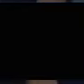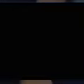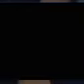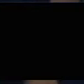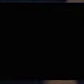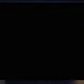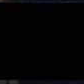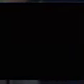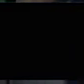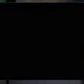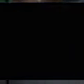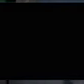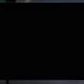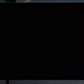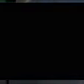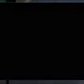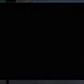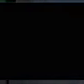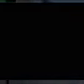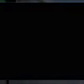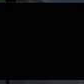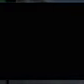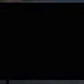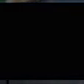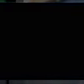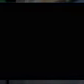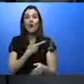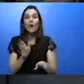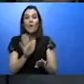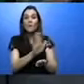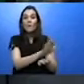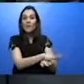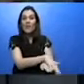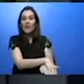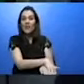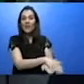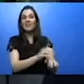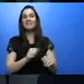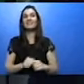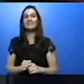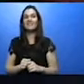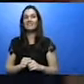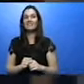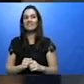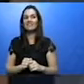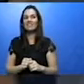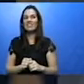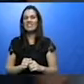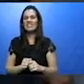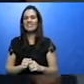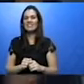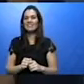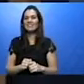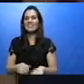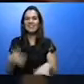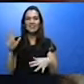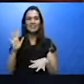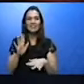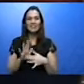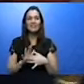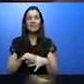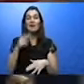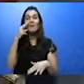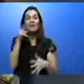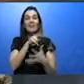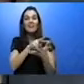vocês já conhecem, né? É a nossa Mona Lisa. E essa aqui, olha, quem que será que é? Vamos